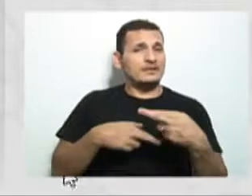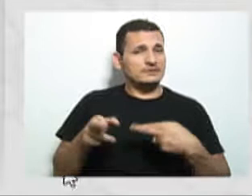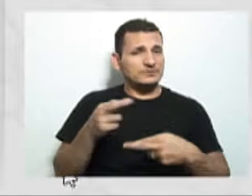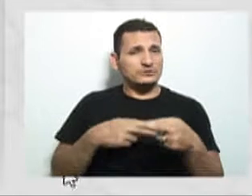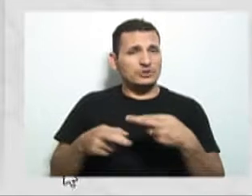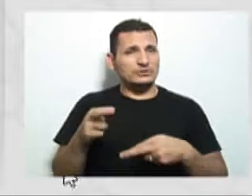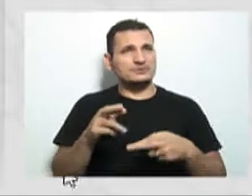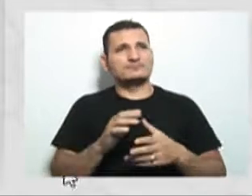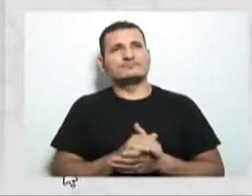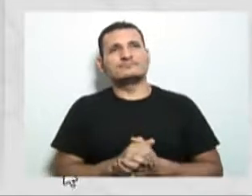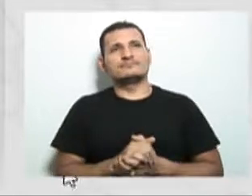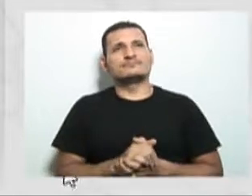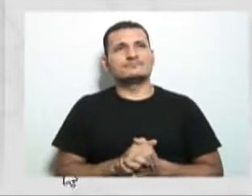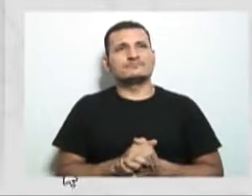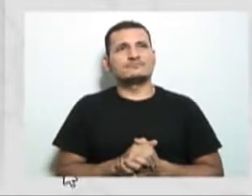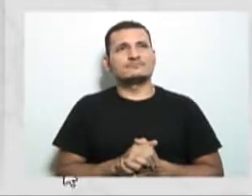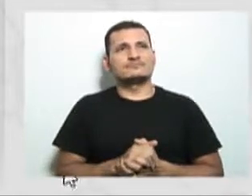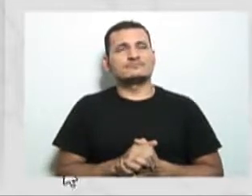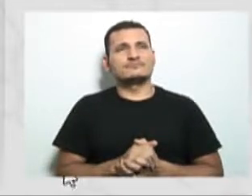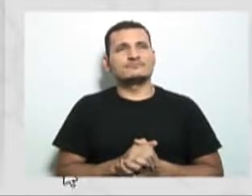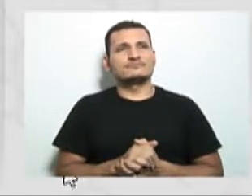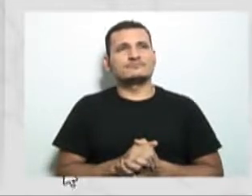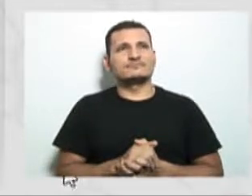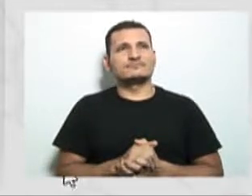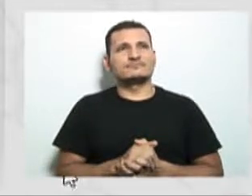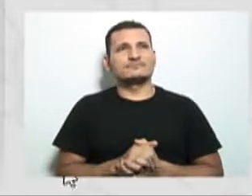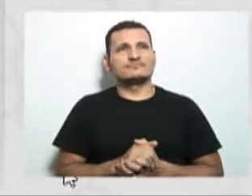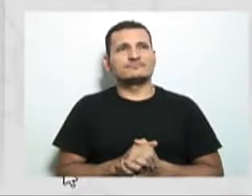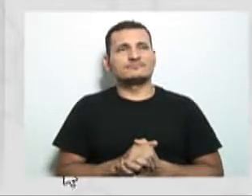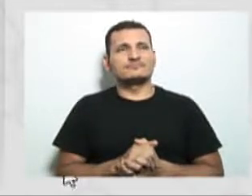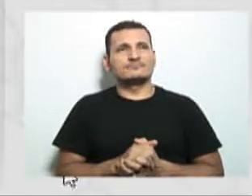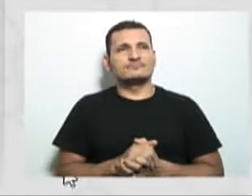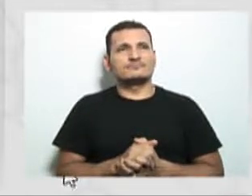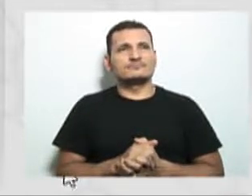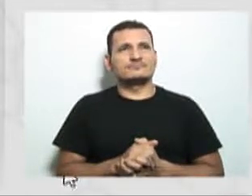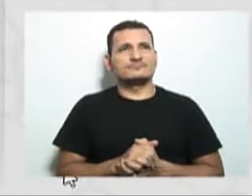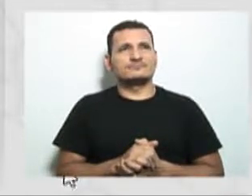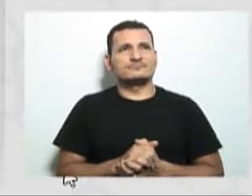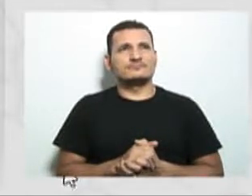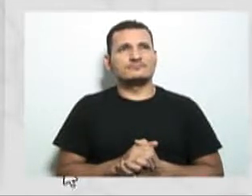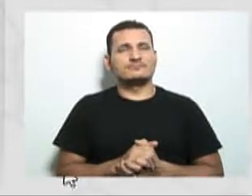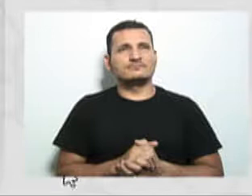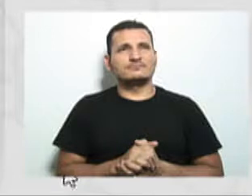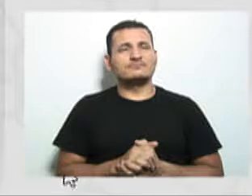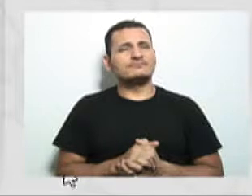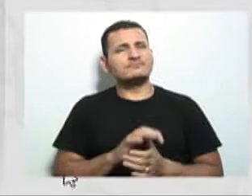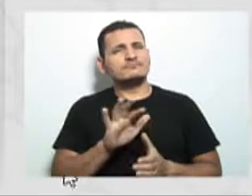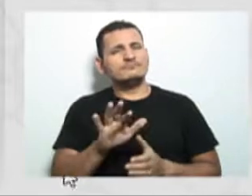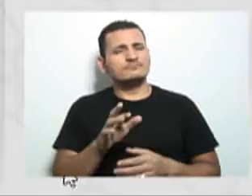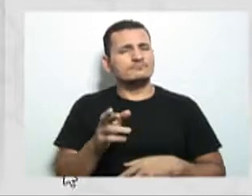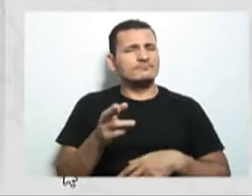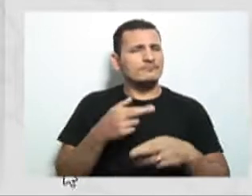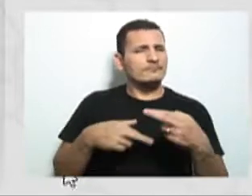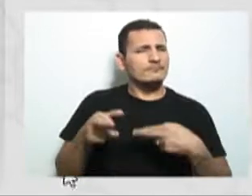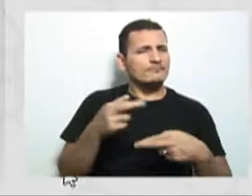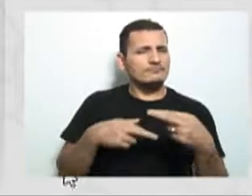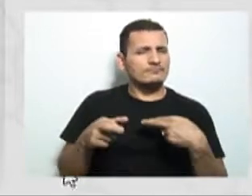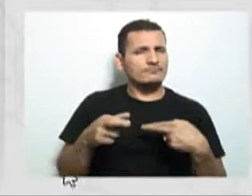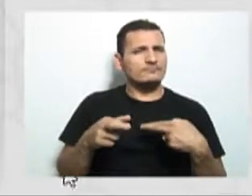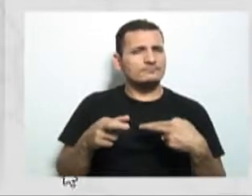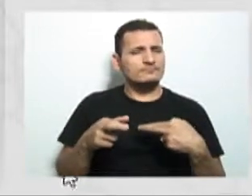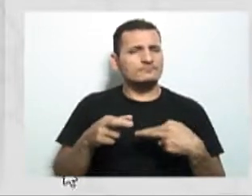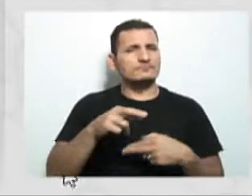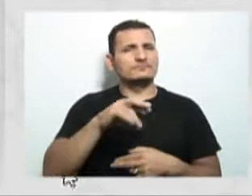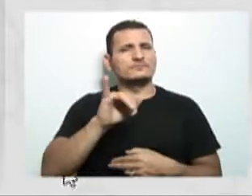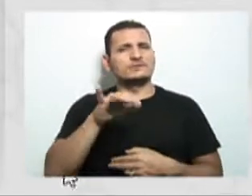interpessoais. Olha que coisa legal, hein? Interpessoais e a negociação. Quando ouvimos falar em relacionamento